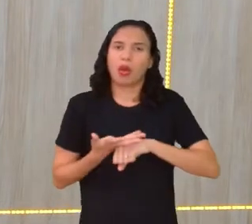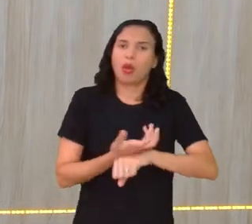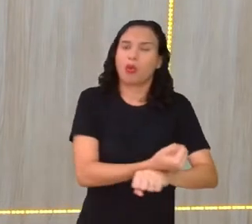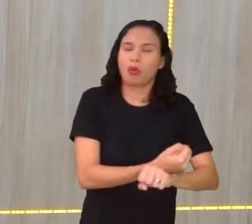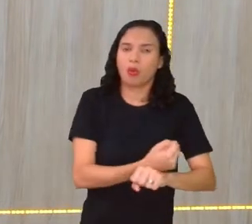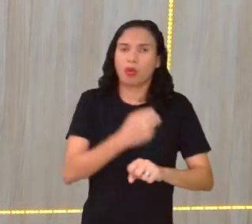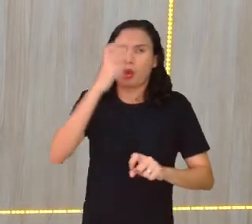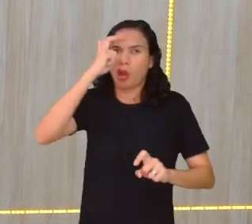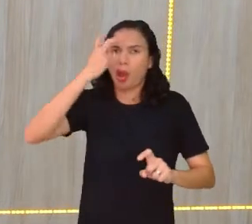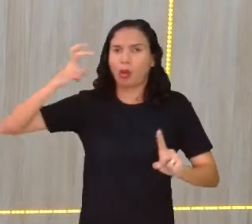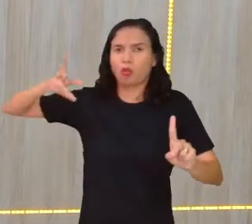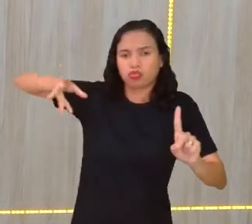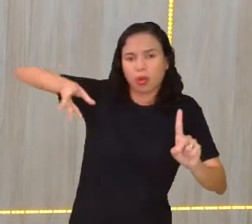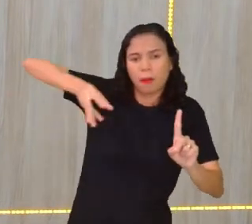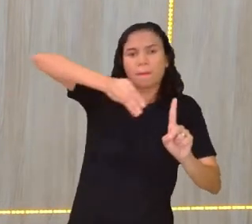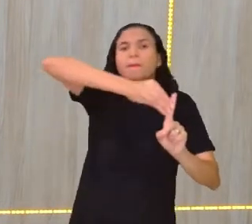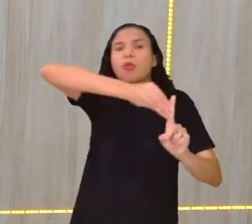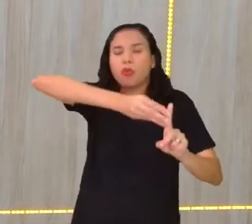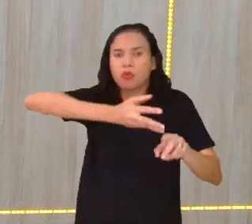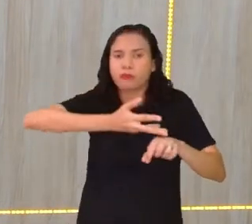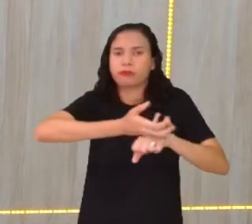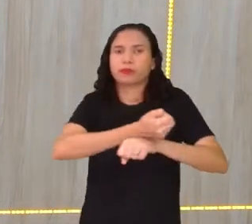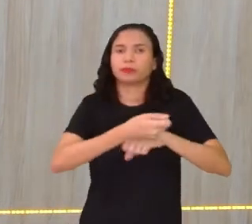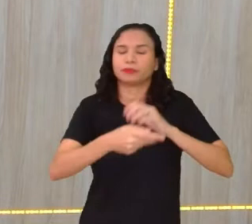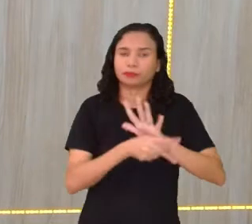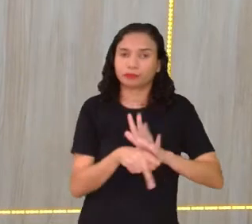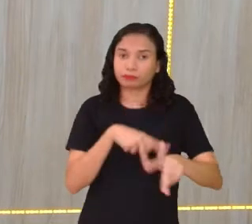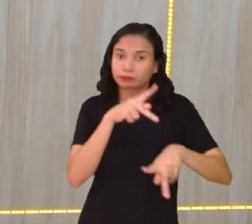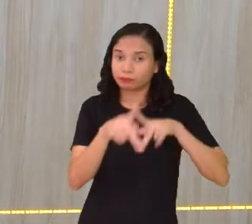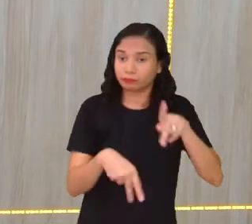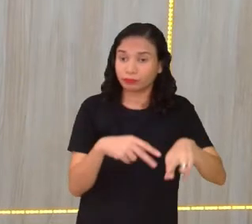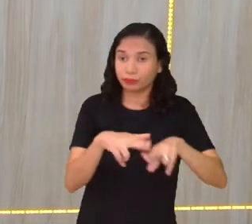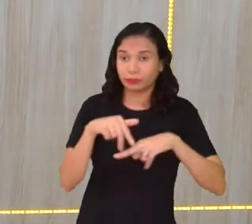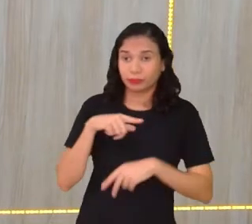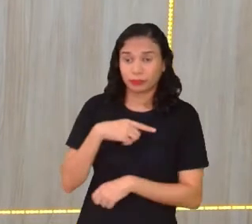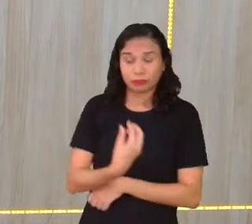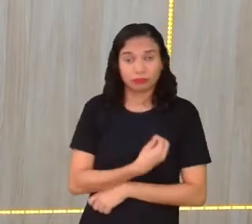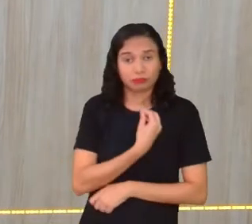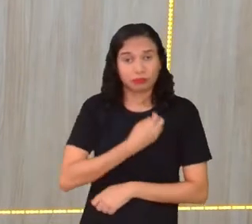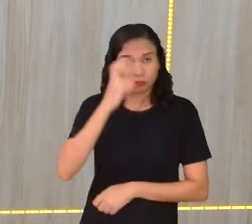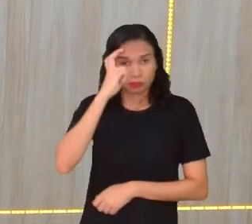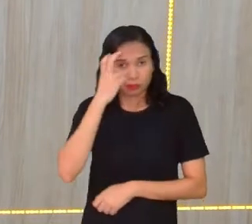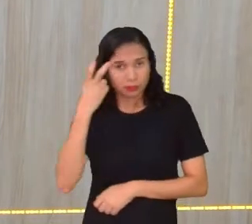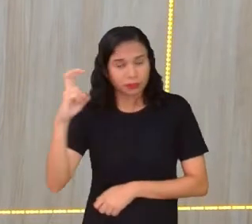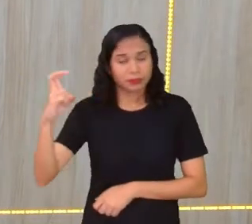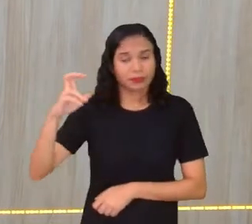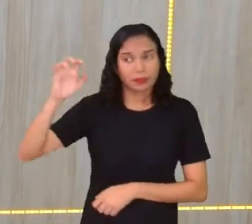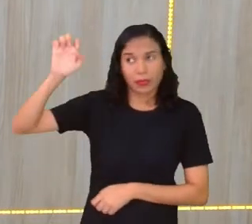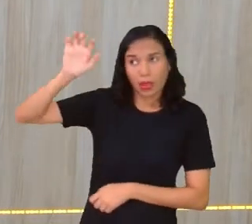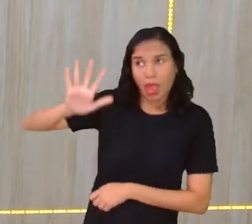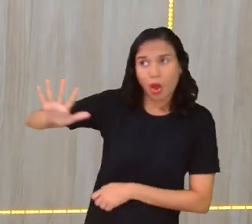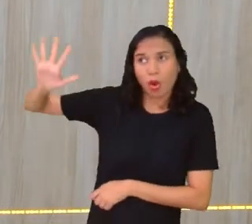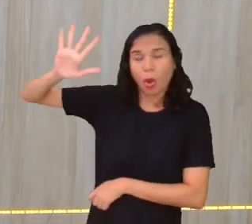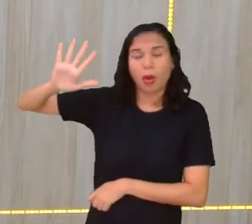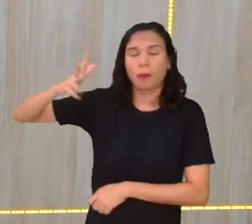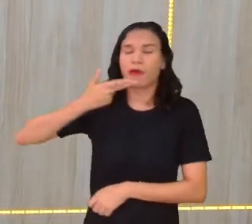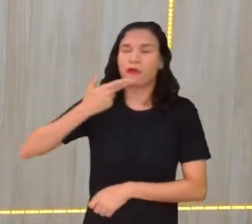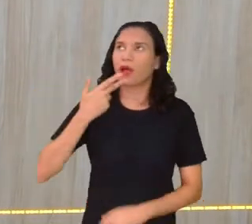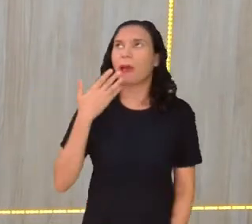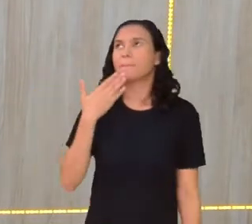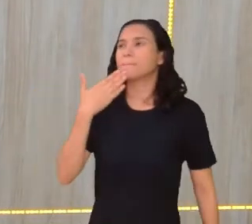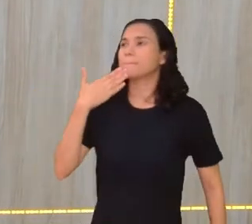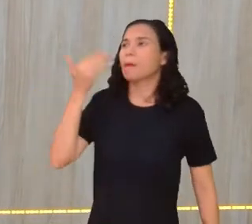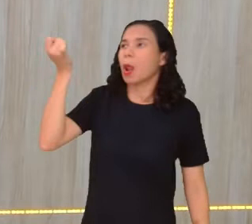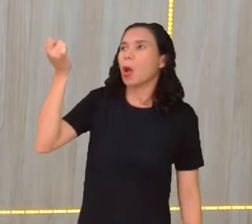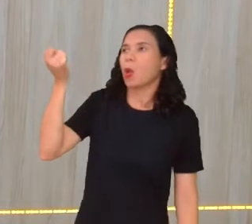aculturar, né? Dominar, aculturar aquele povo, porque eles estavam levando a cultura europeia, que era considerada